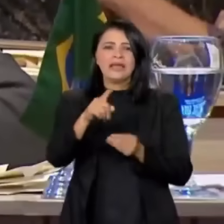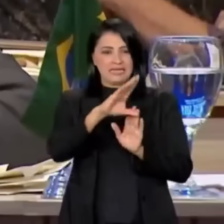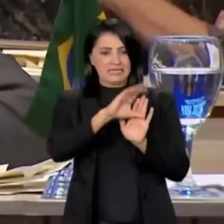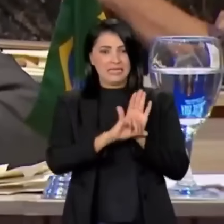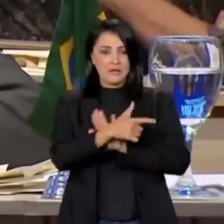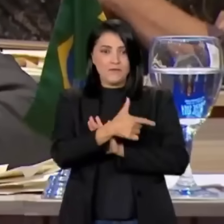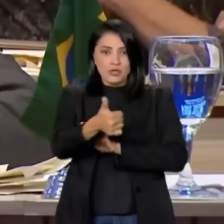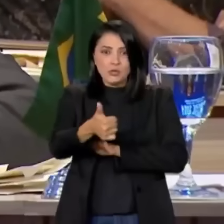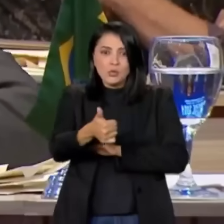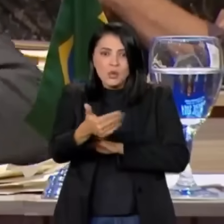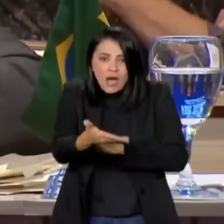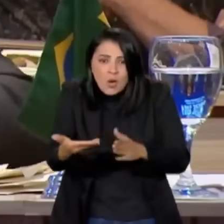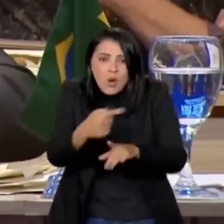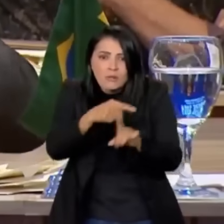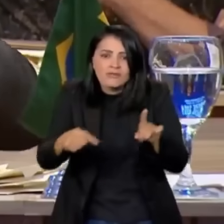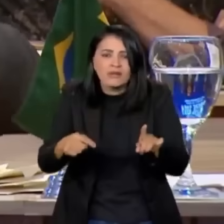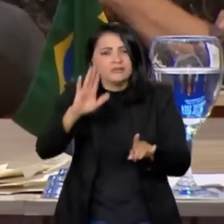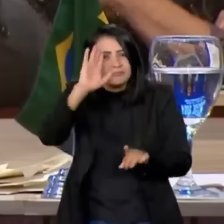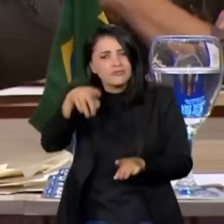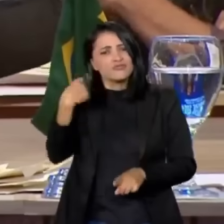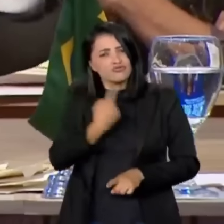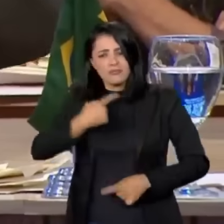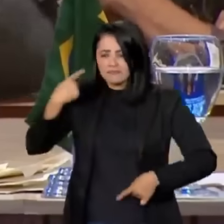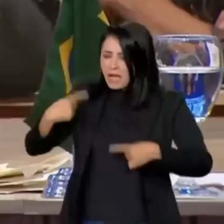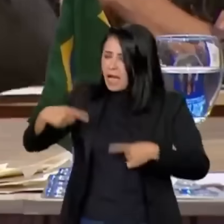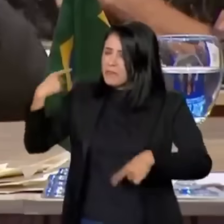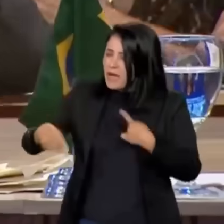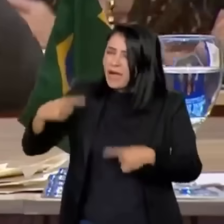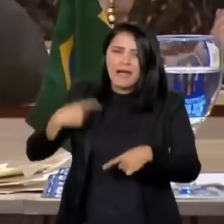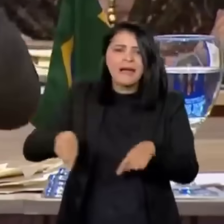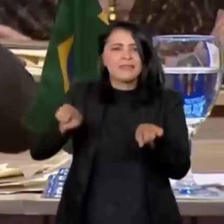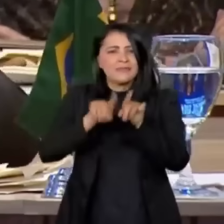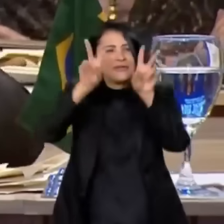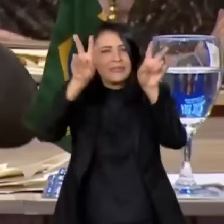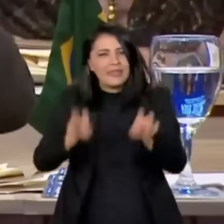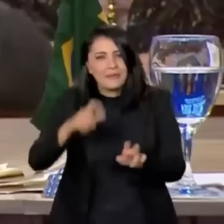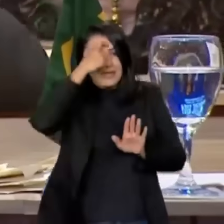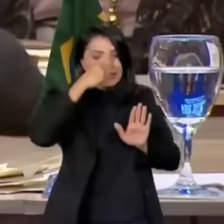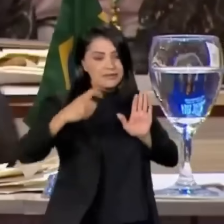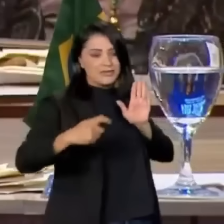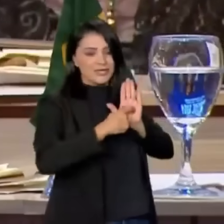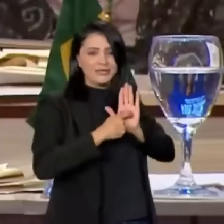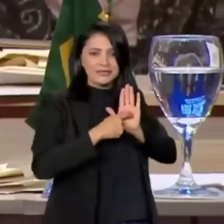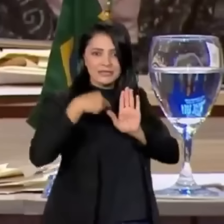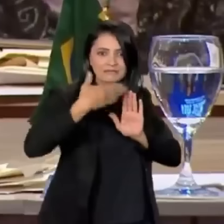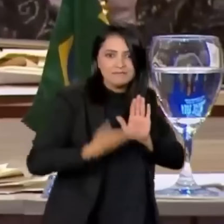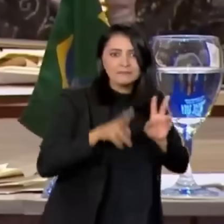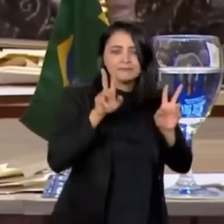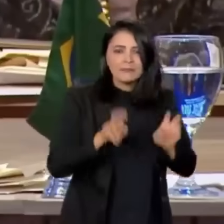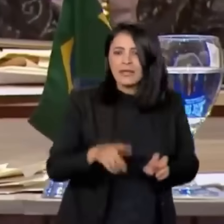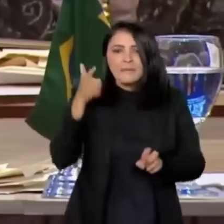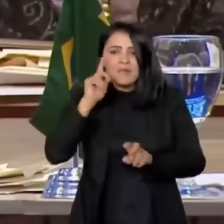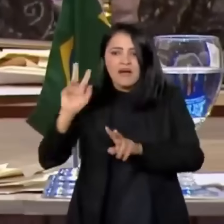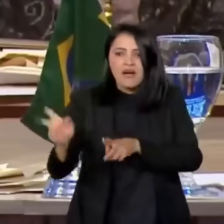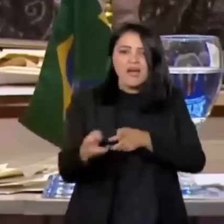século XXI, quando a gente já está discutindo até inteligência artificial, sem conseguir consumir a